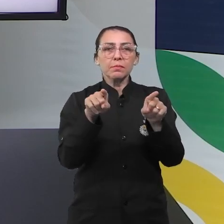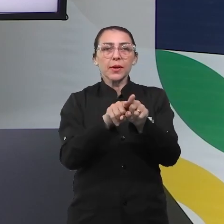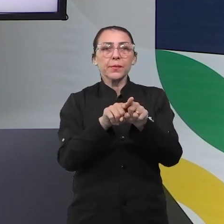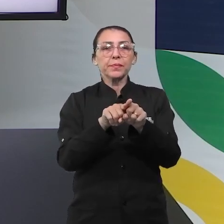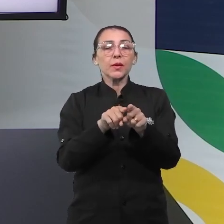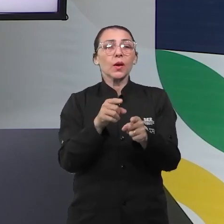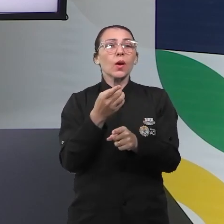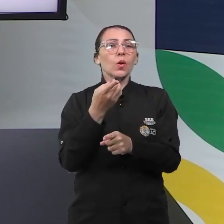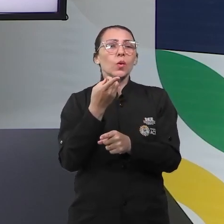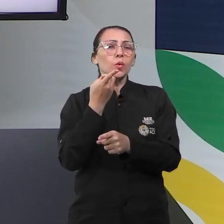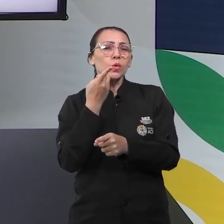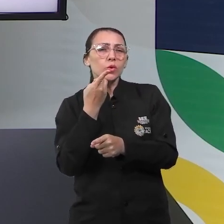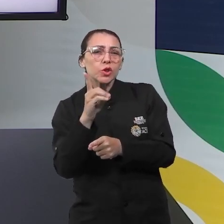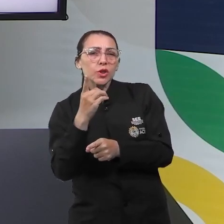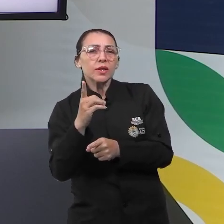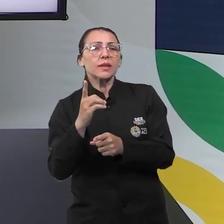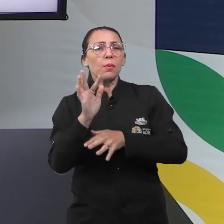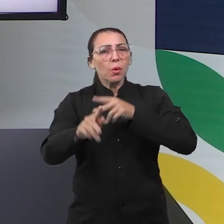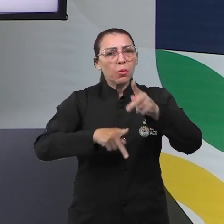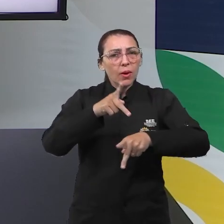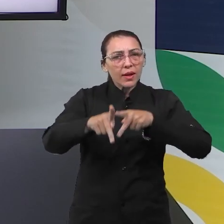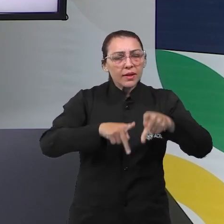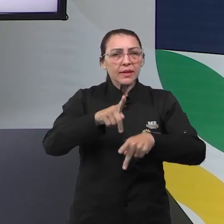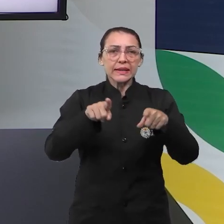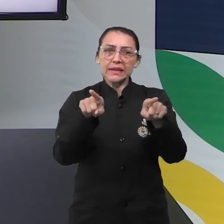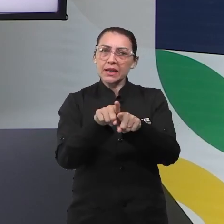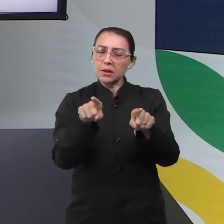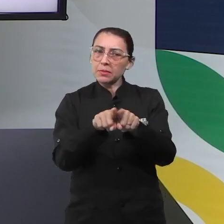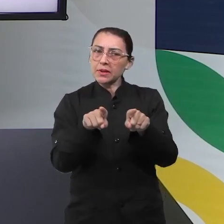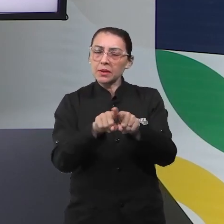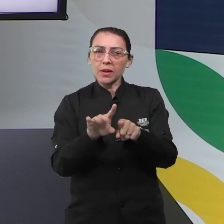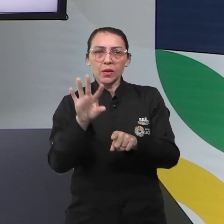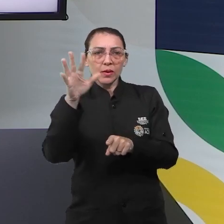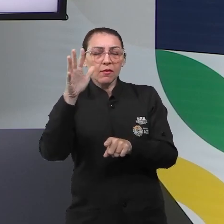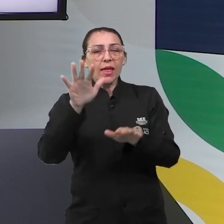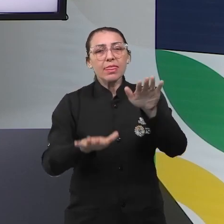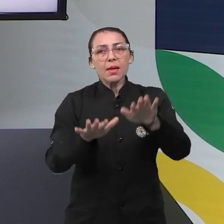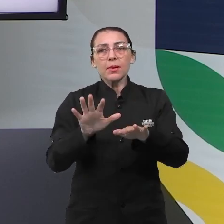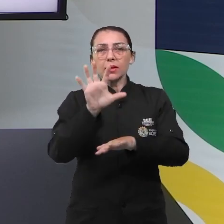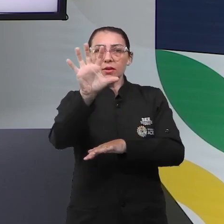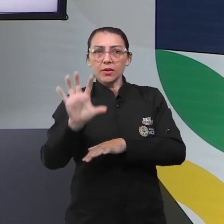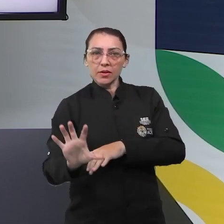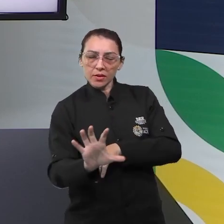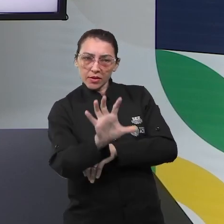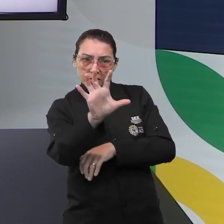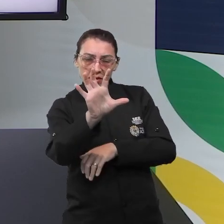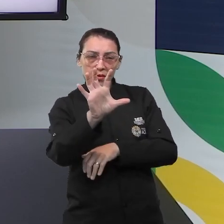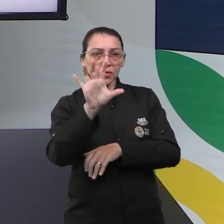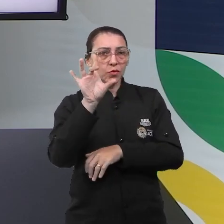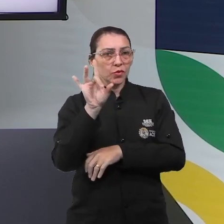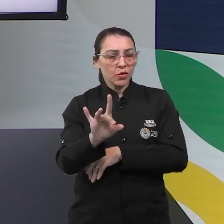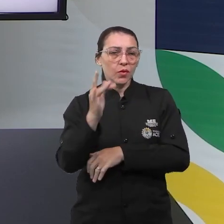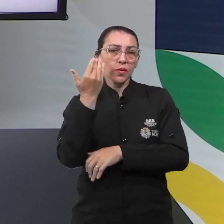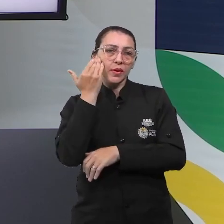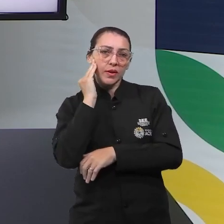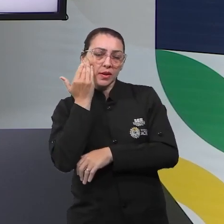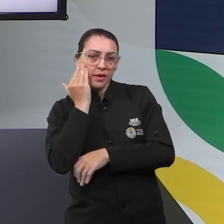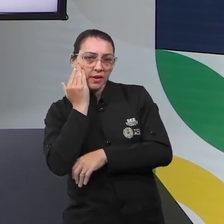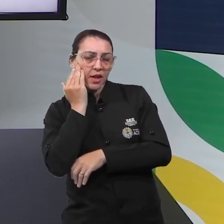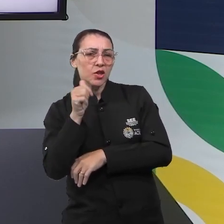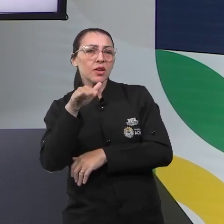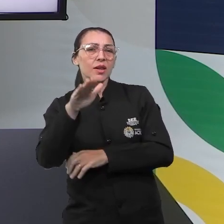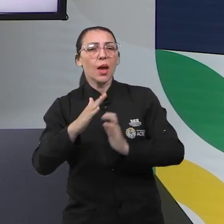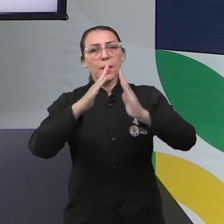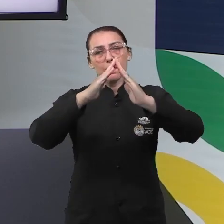ditados populares, que são muitos recorrentes dependendo de região para região. E só compreende aquilo